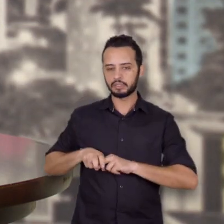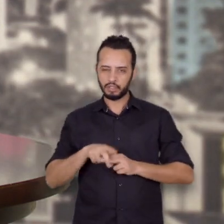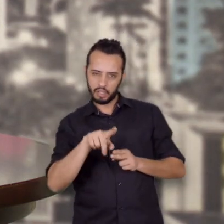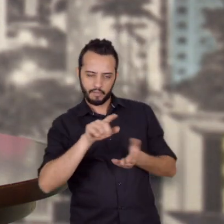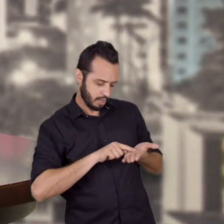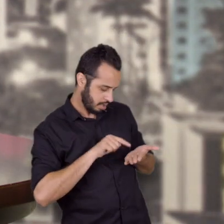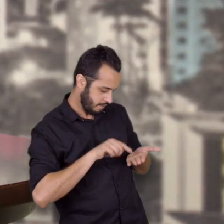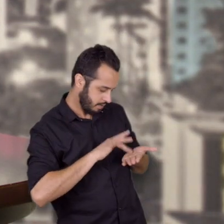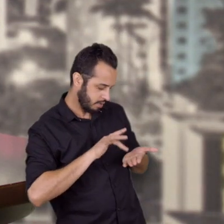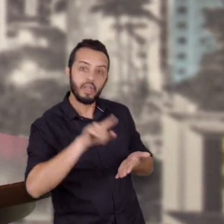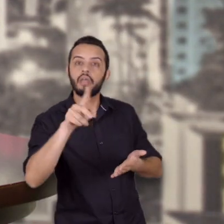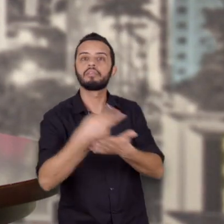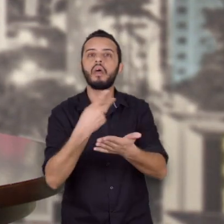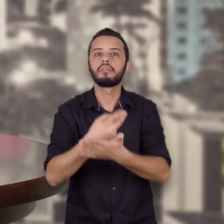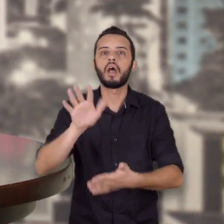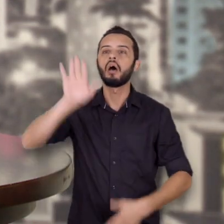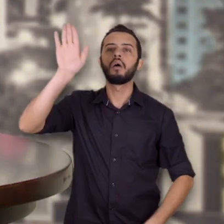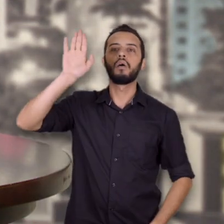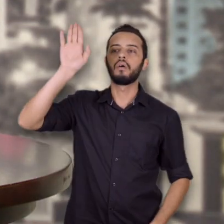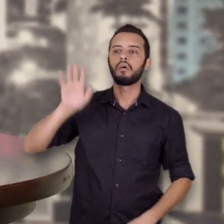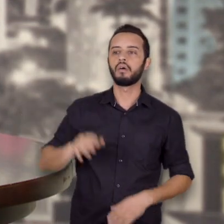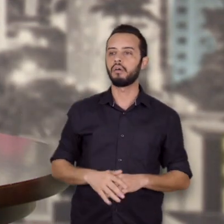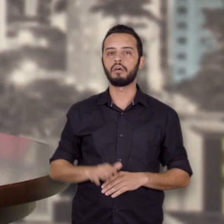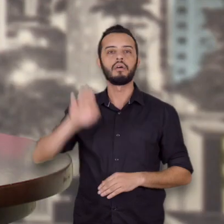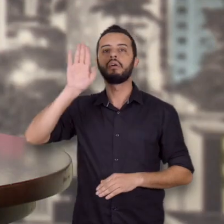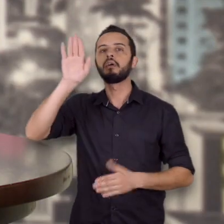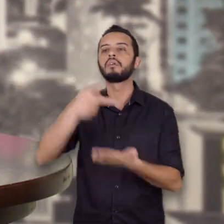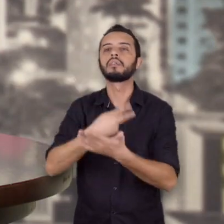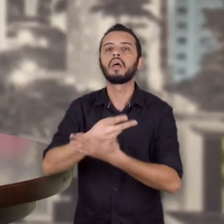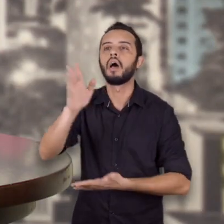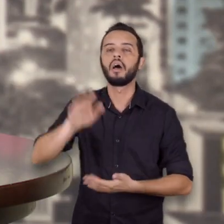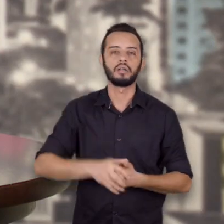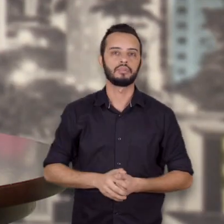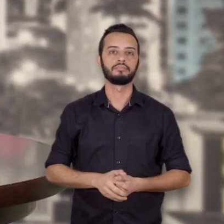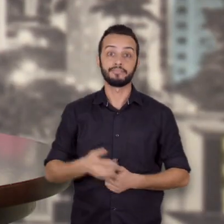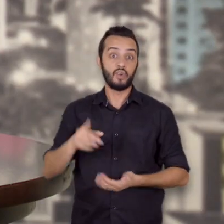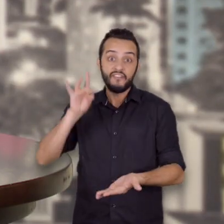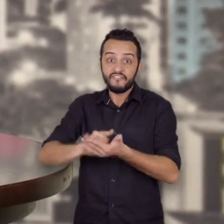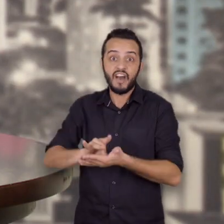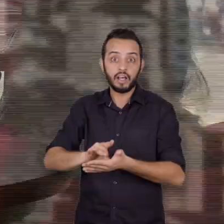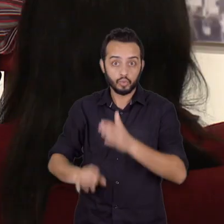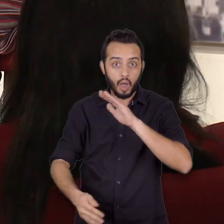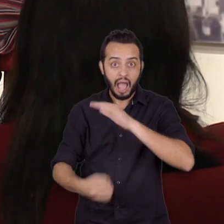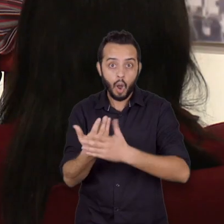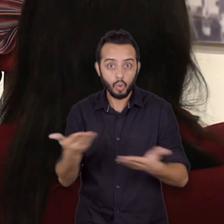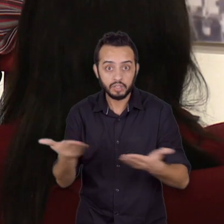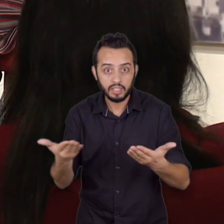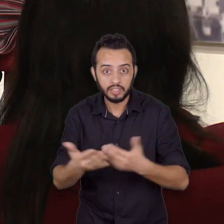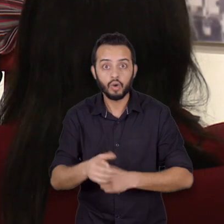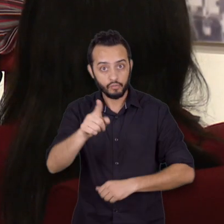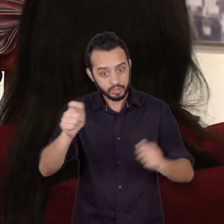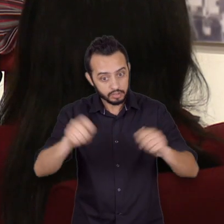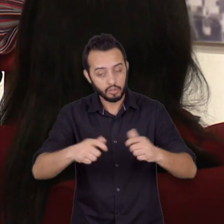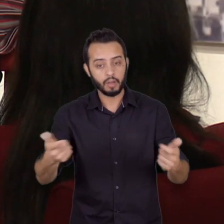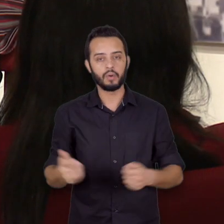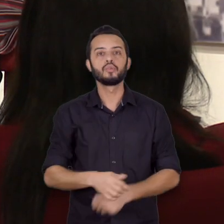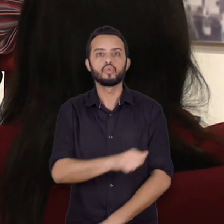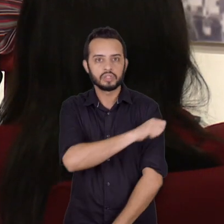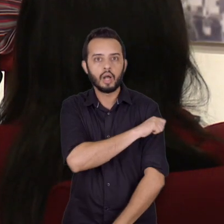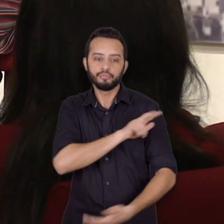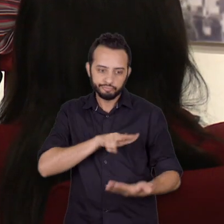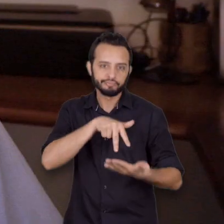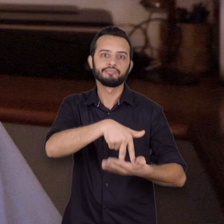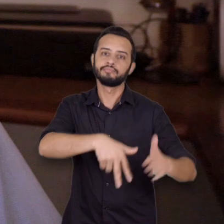podem me desfazer agora, eu acabar. Levanta ela e fala só, isso aí que você falou, isso é realidade, isso é fato, né? Então, os alunos